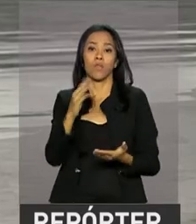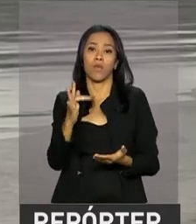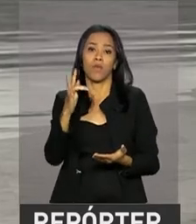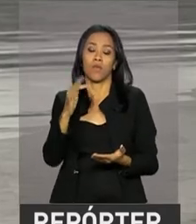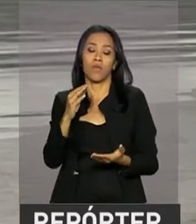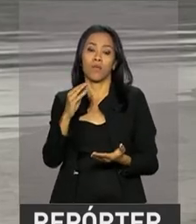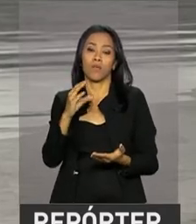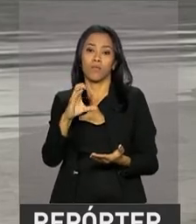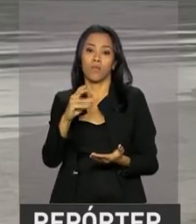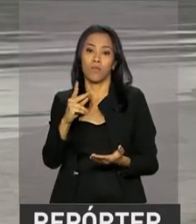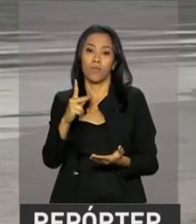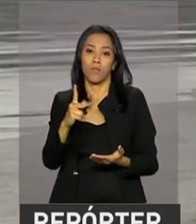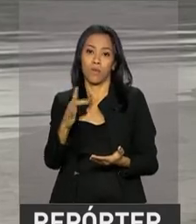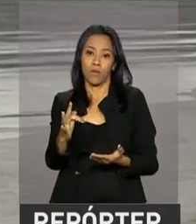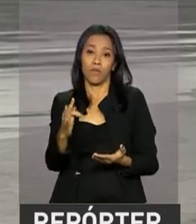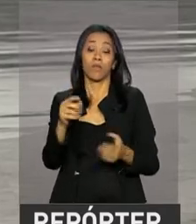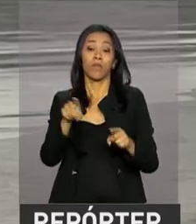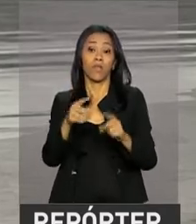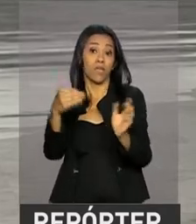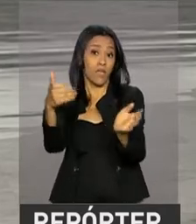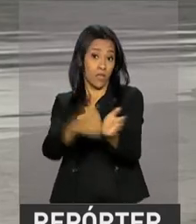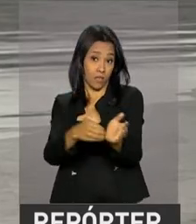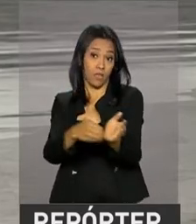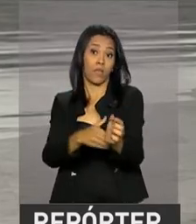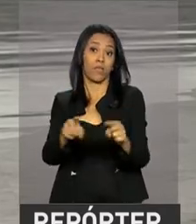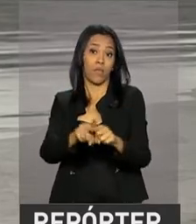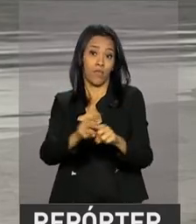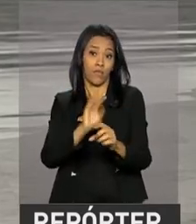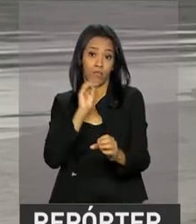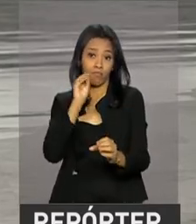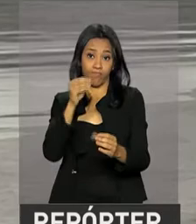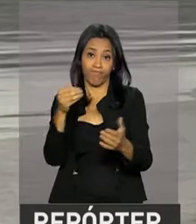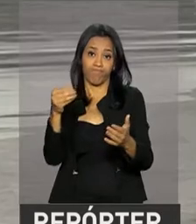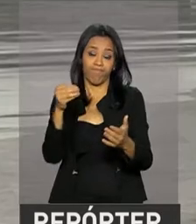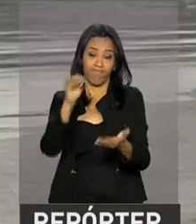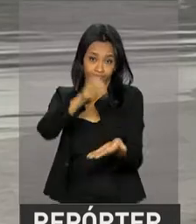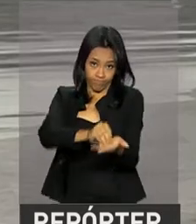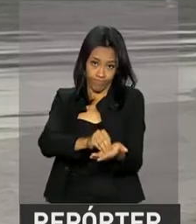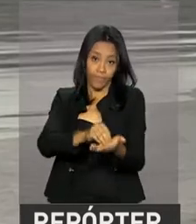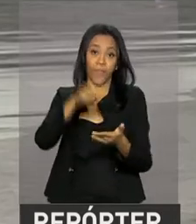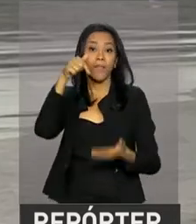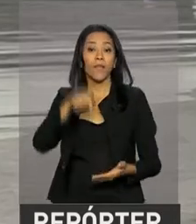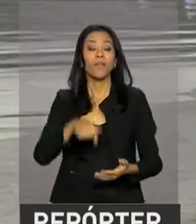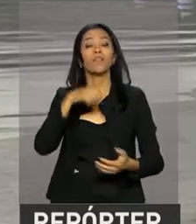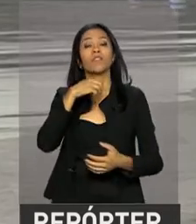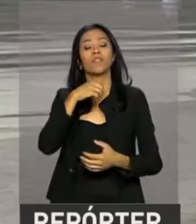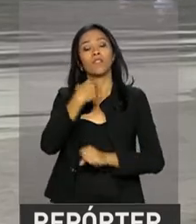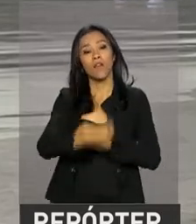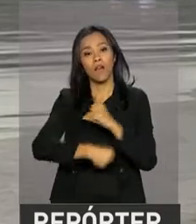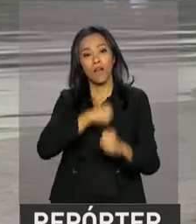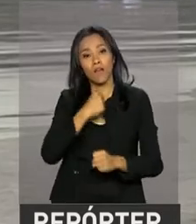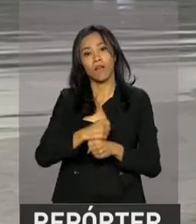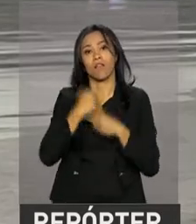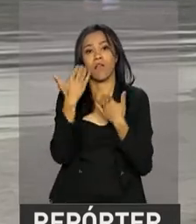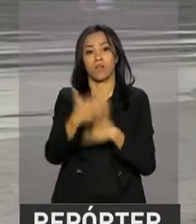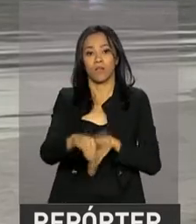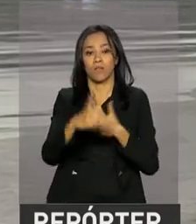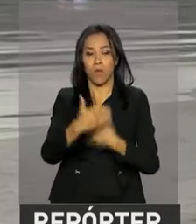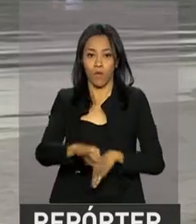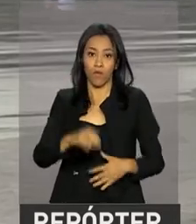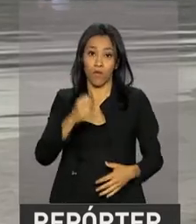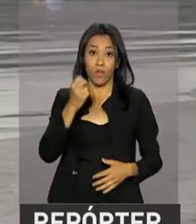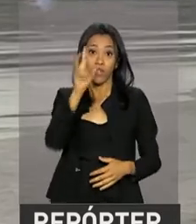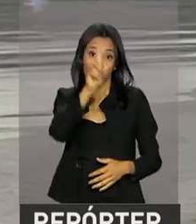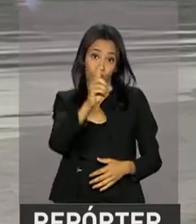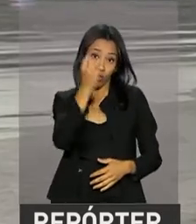também a essa senha que foi gerada no dia da inscrição é este ano as provas serão realizadas em dois domingos